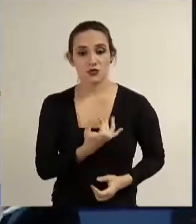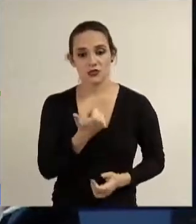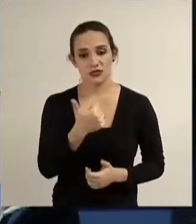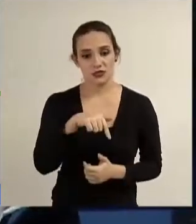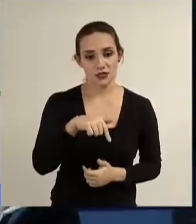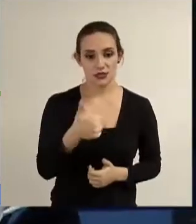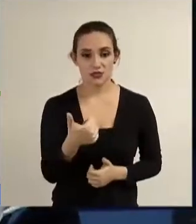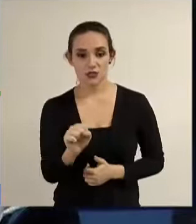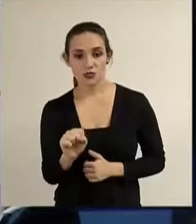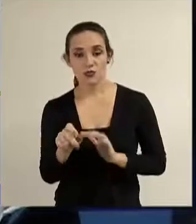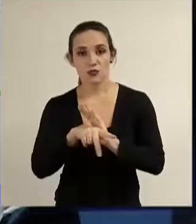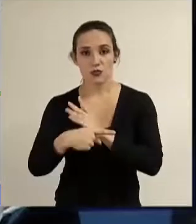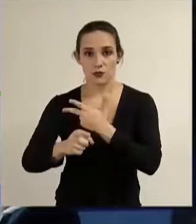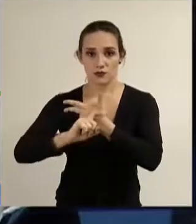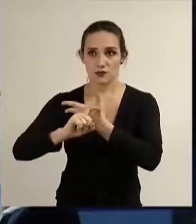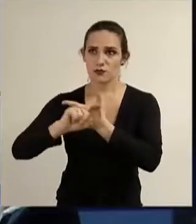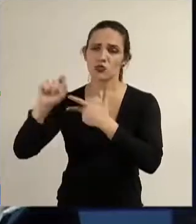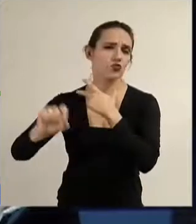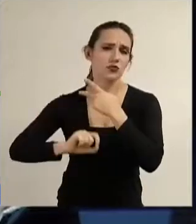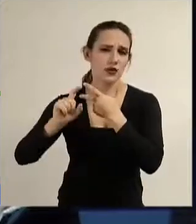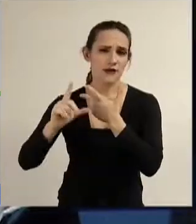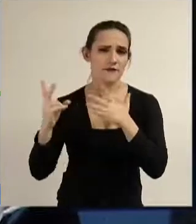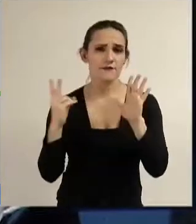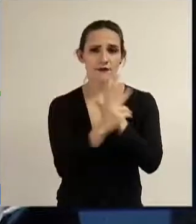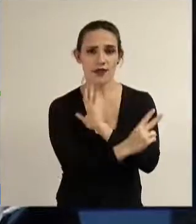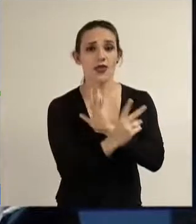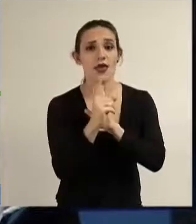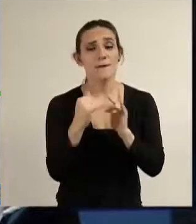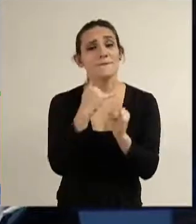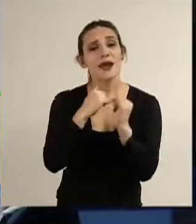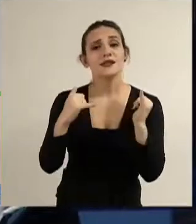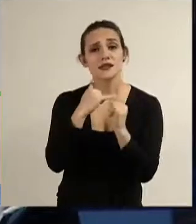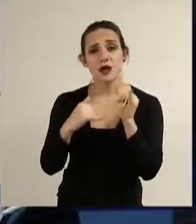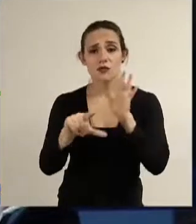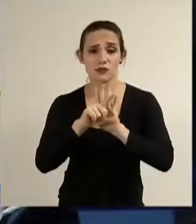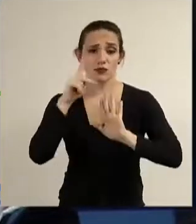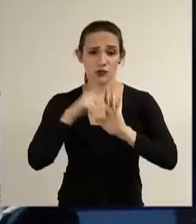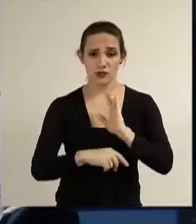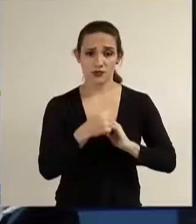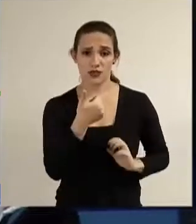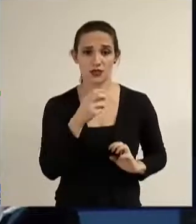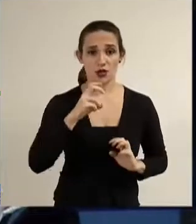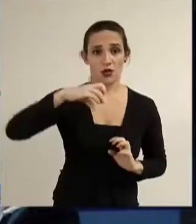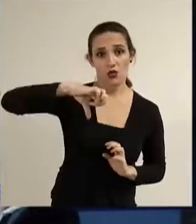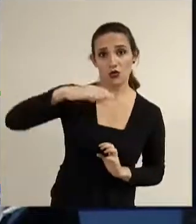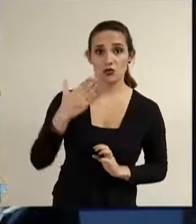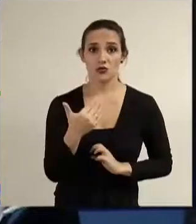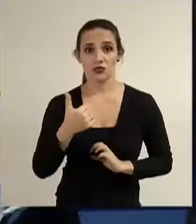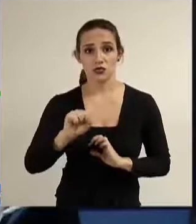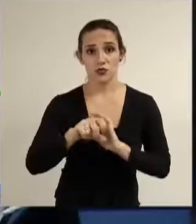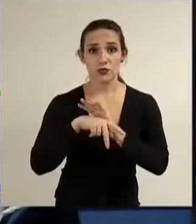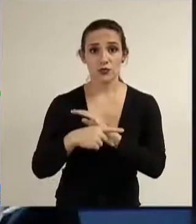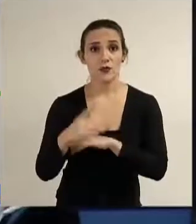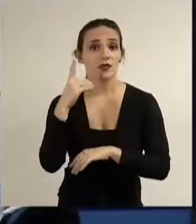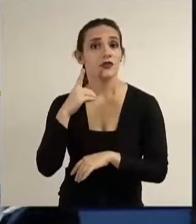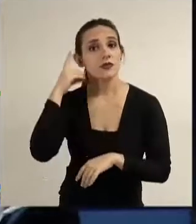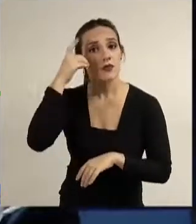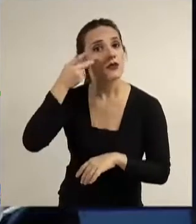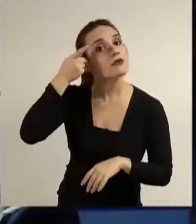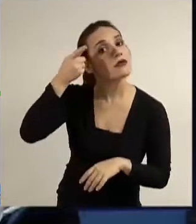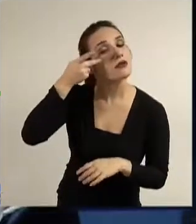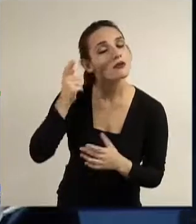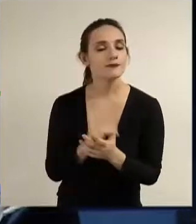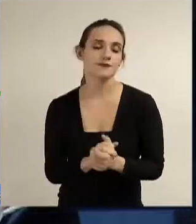autoria do Poder Executivo. Veto parcial ao projeto de lei número 15918, de autoria do deputado Pedro